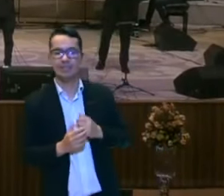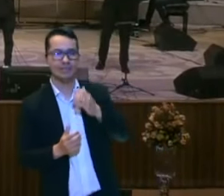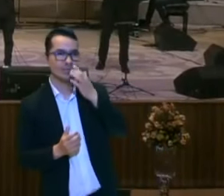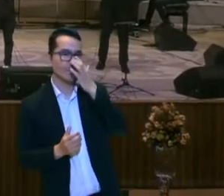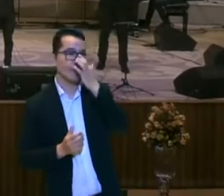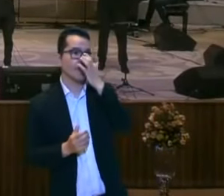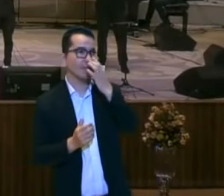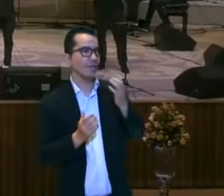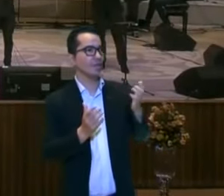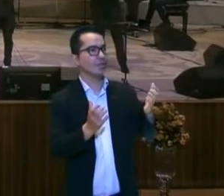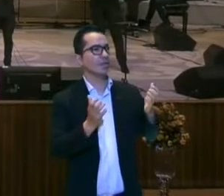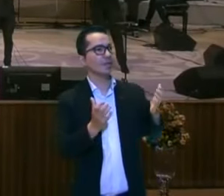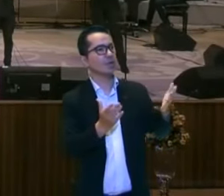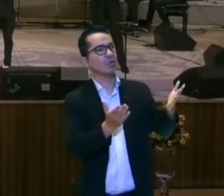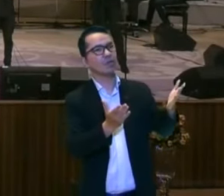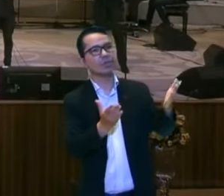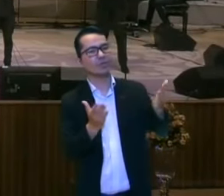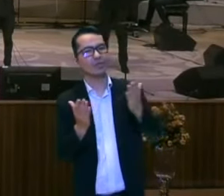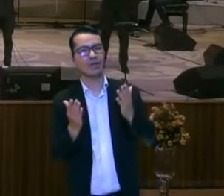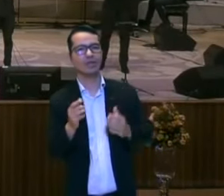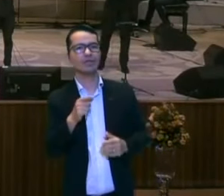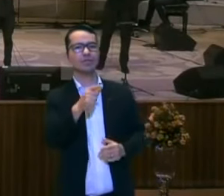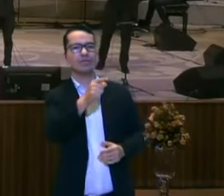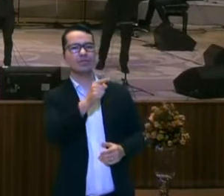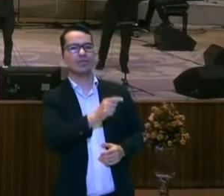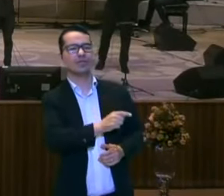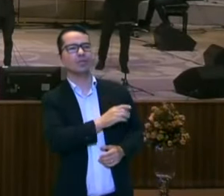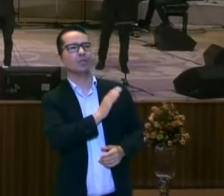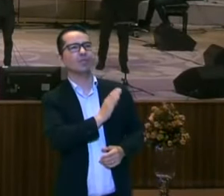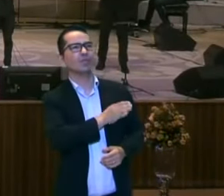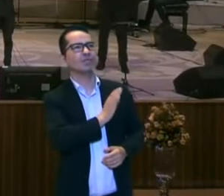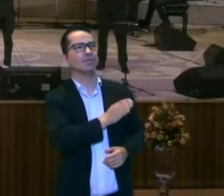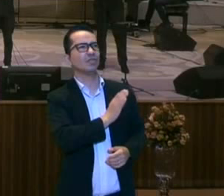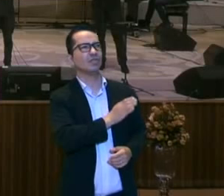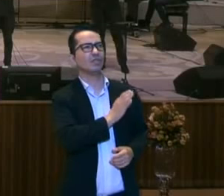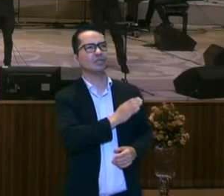te convidar a derramar teu coração. O Espírito vai te